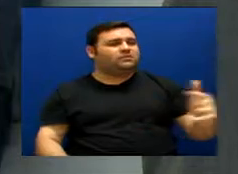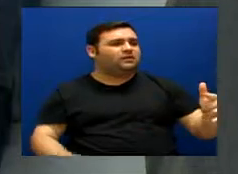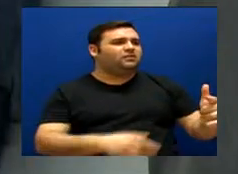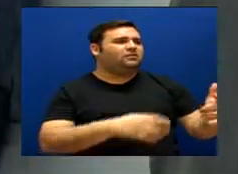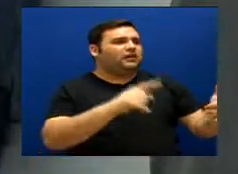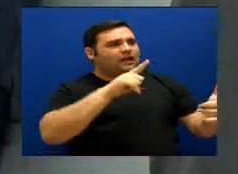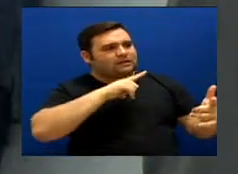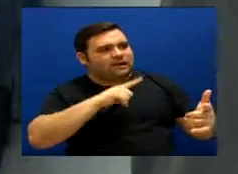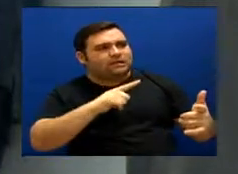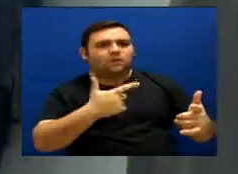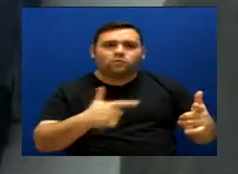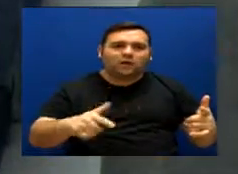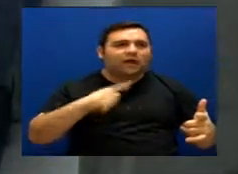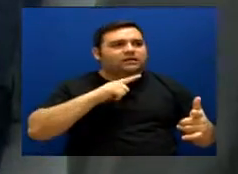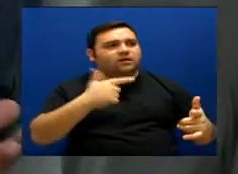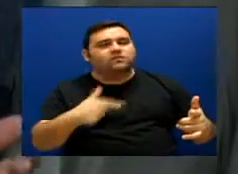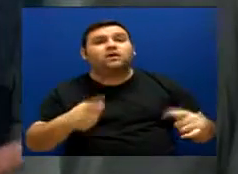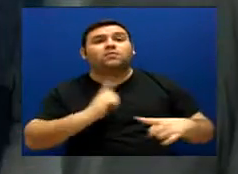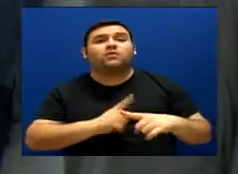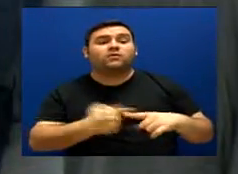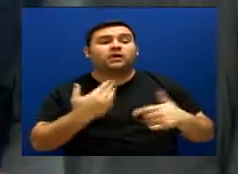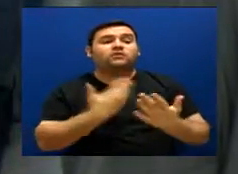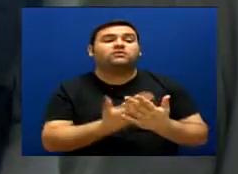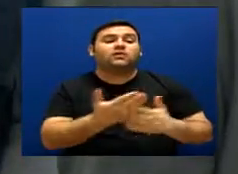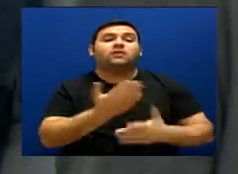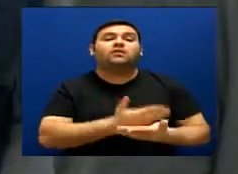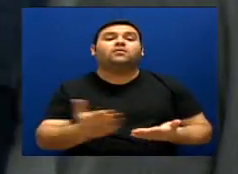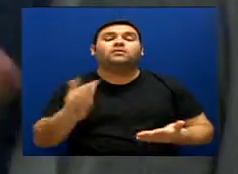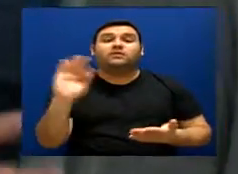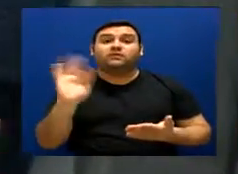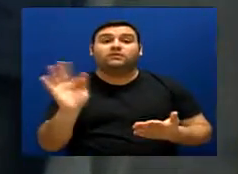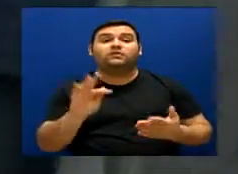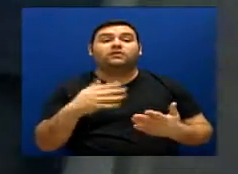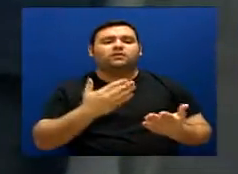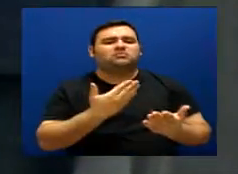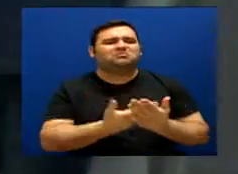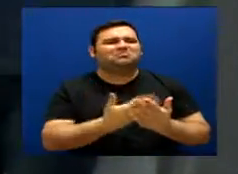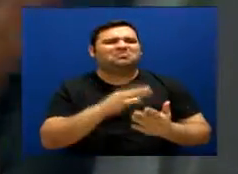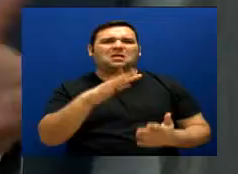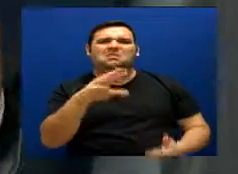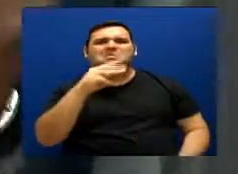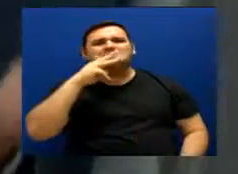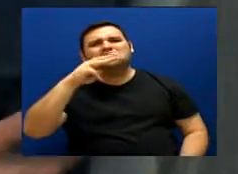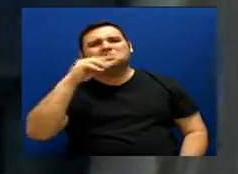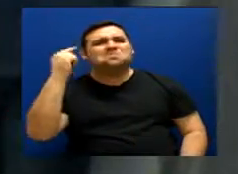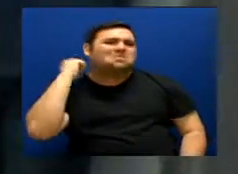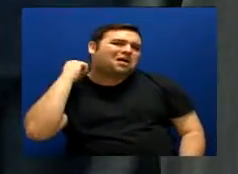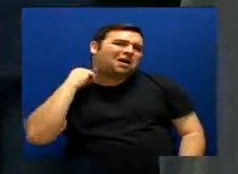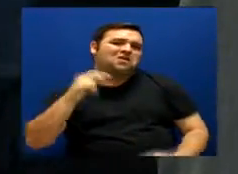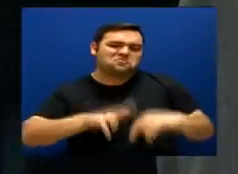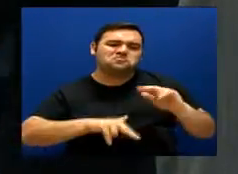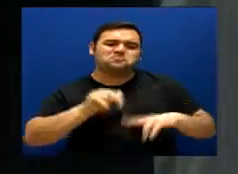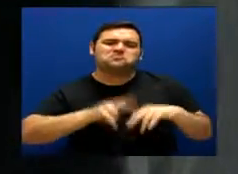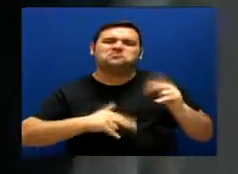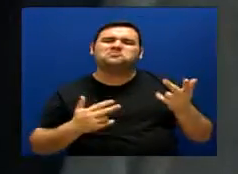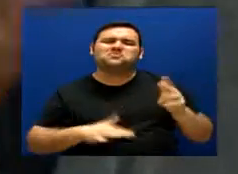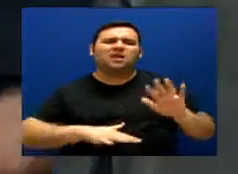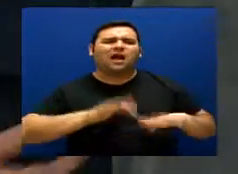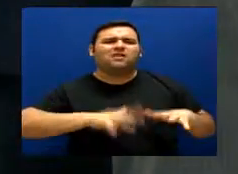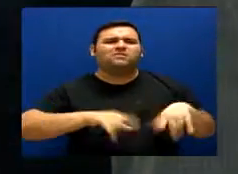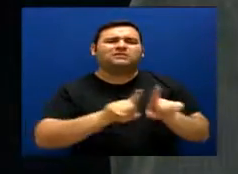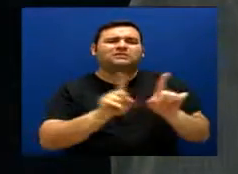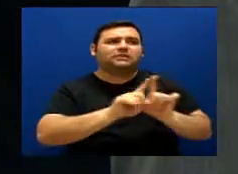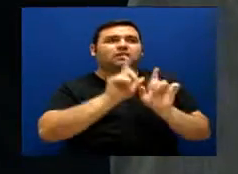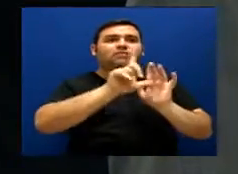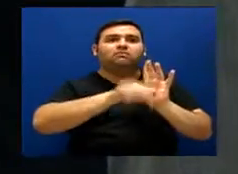fornecido, pelo simples fato que as aulas começam em fevereiro e o kit vai chegar lá para o mês de maio, junho, e muitas vezes